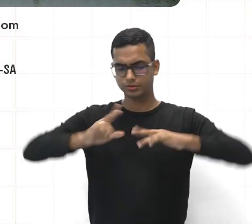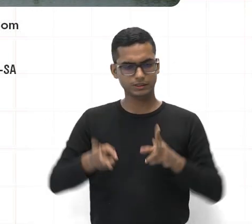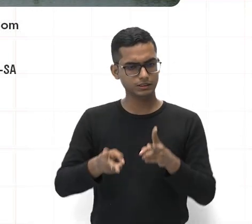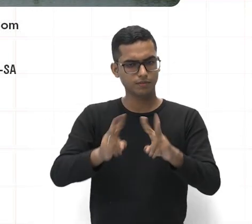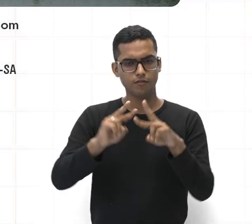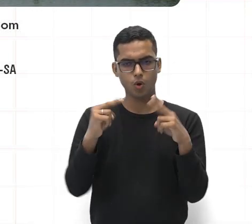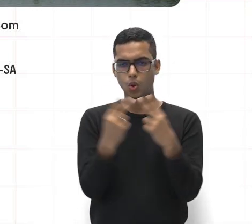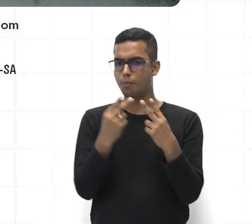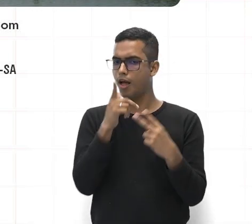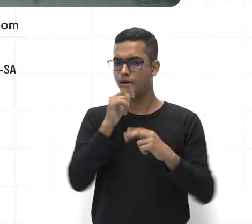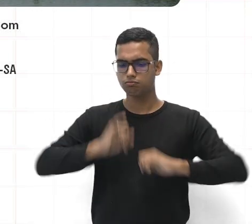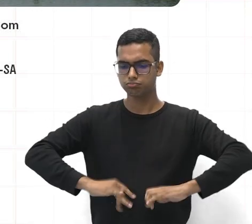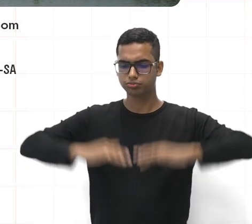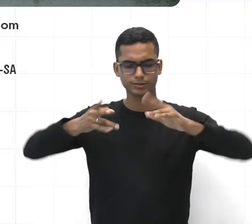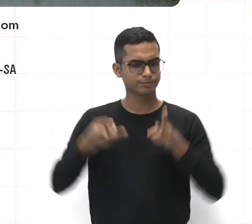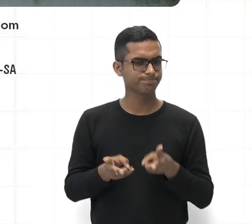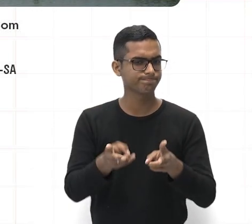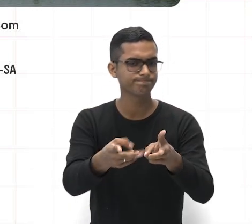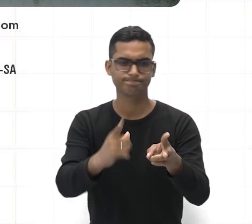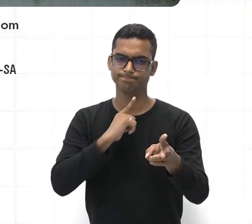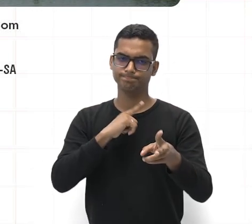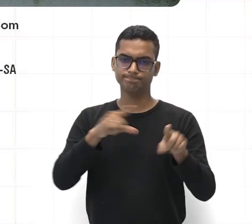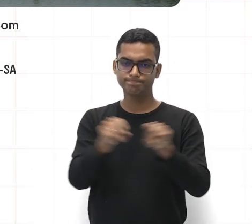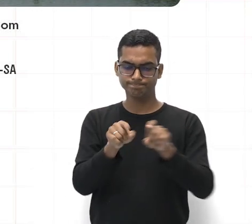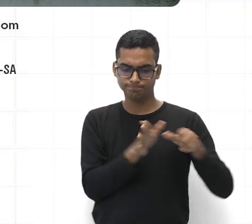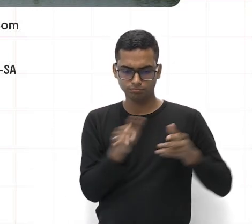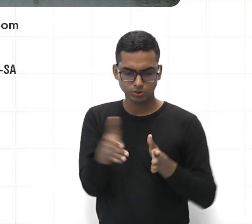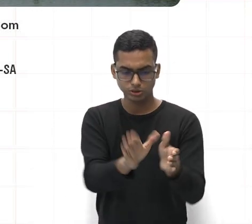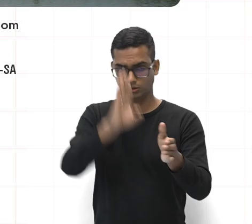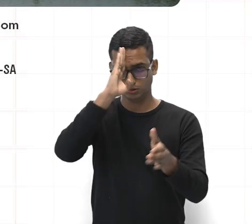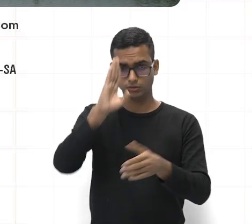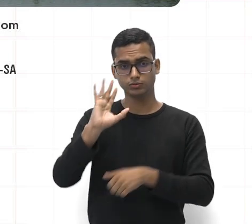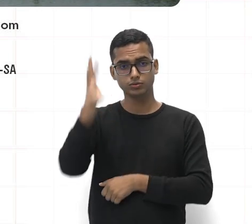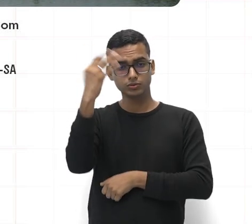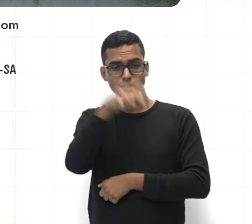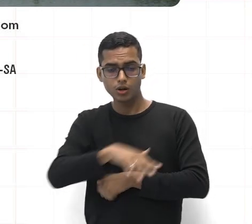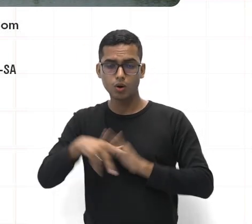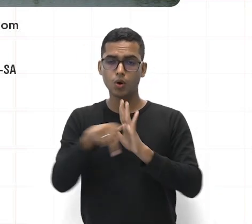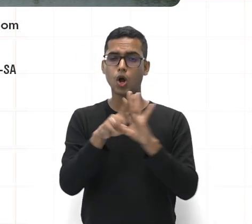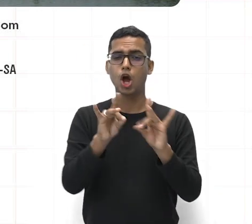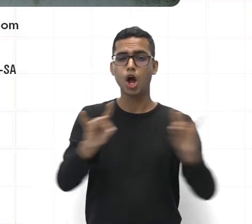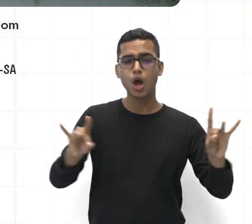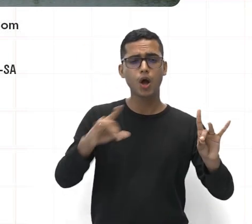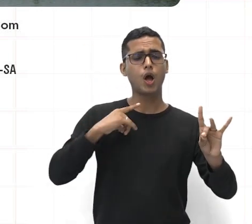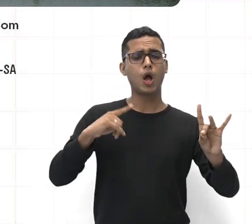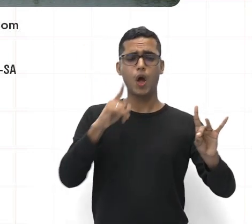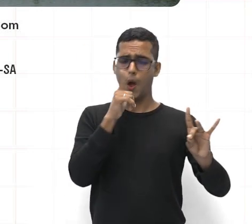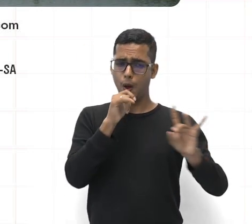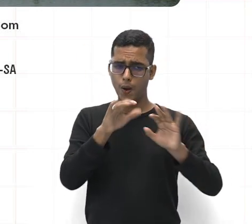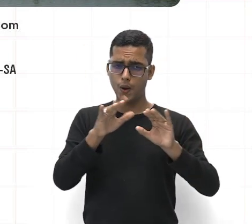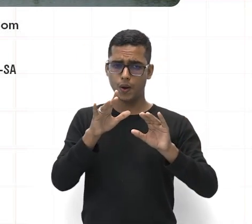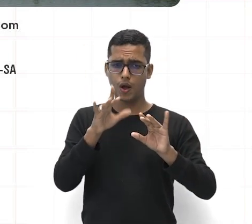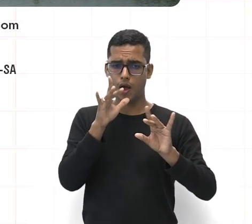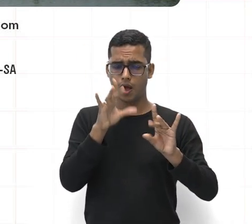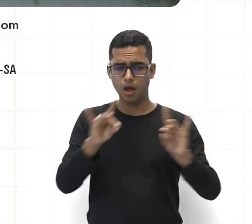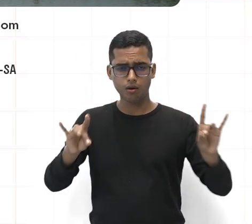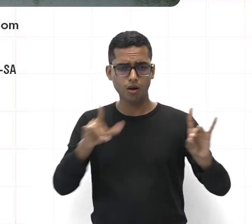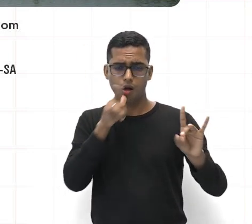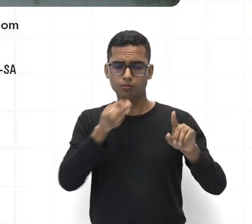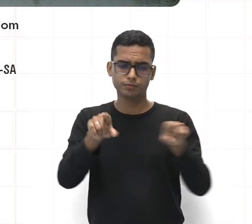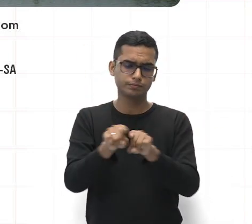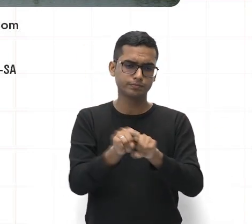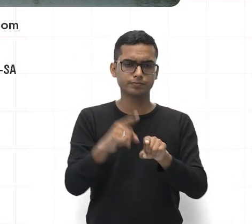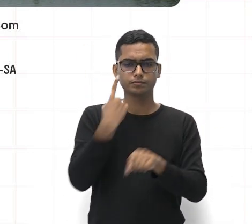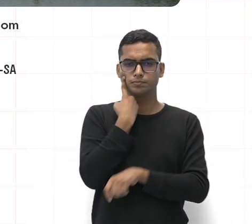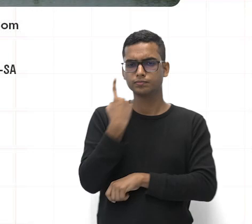grande volume de água. Então eles ocorrem principalmente em áreas mais úmidas das bacias, que